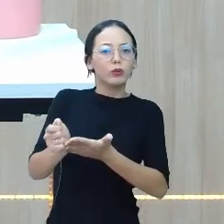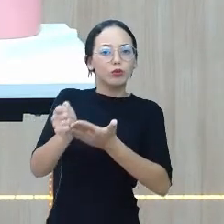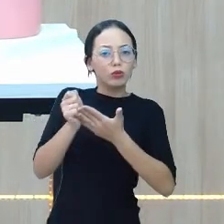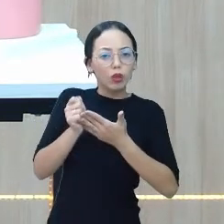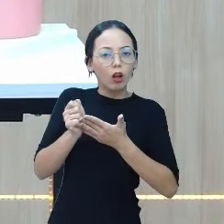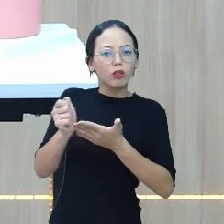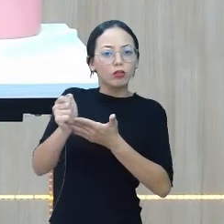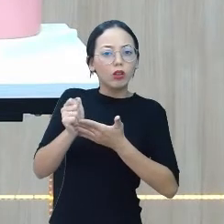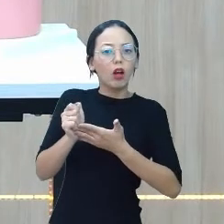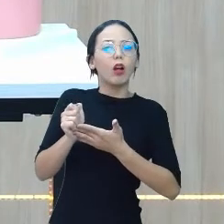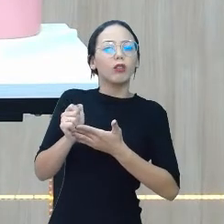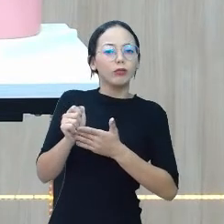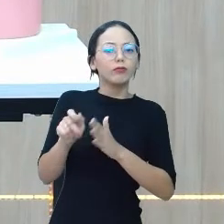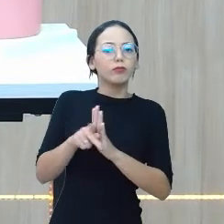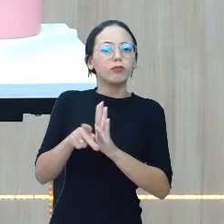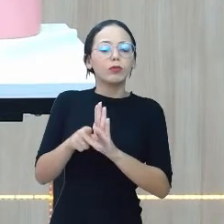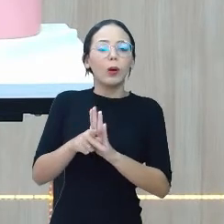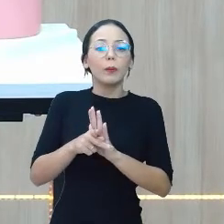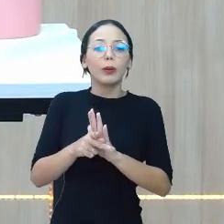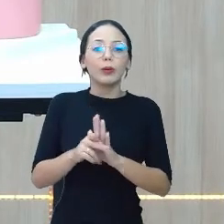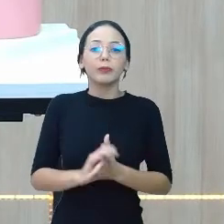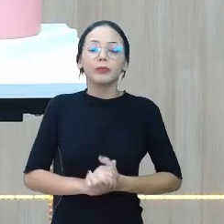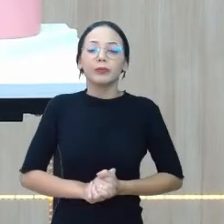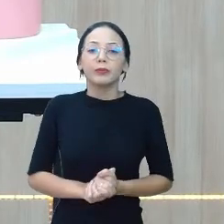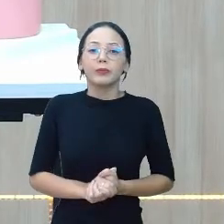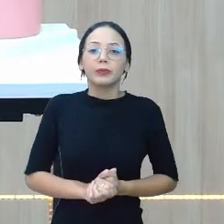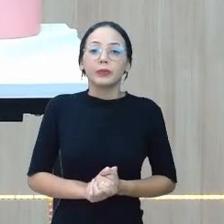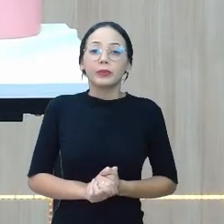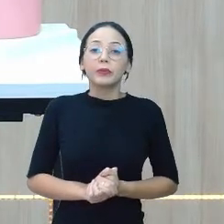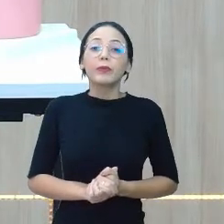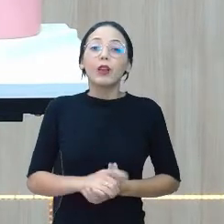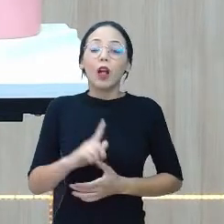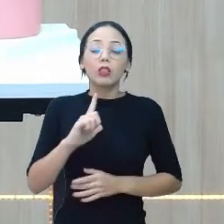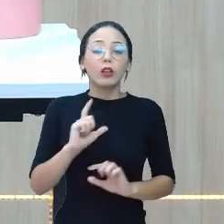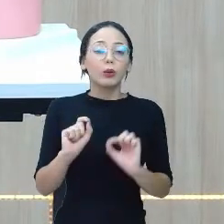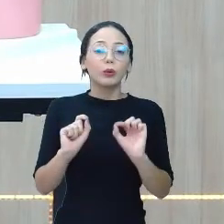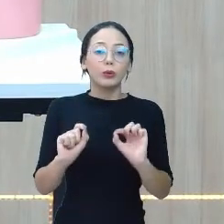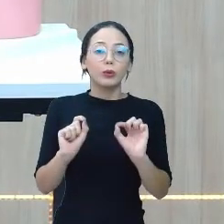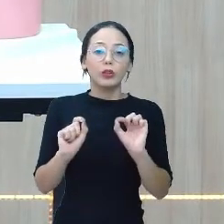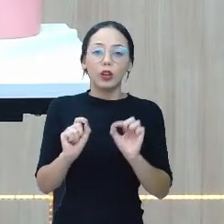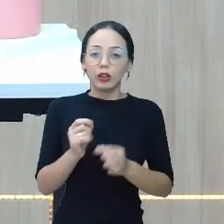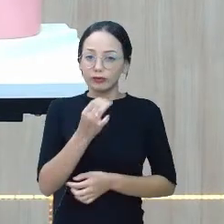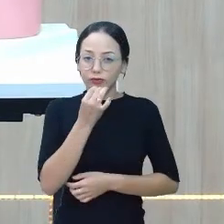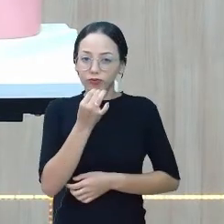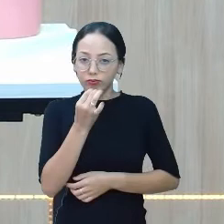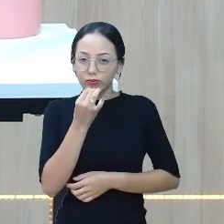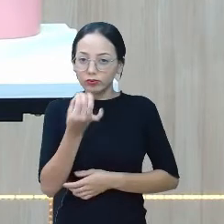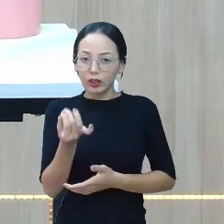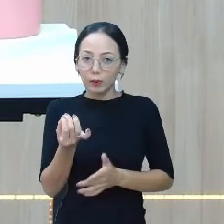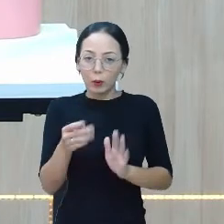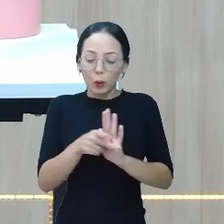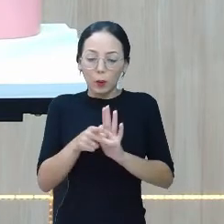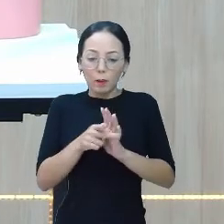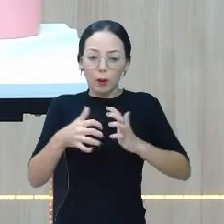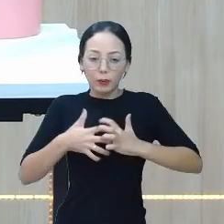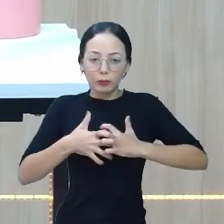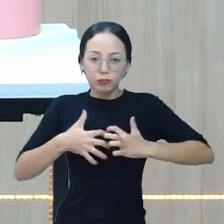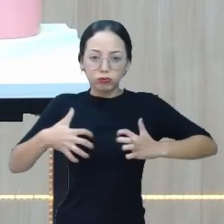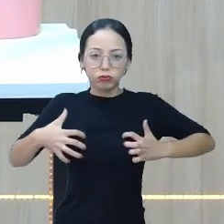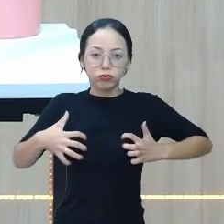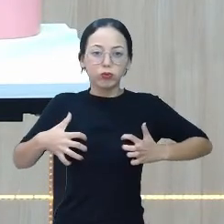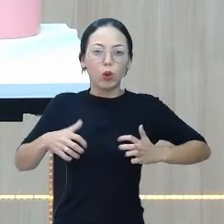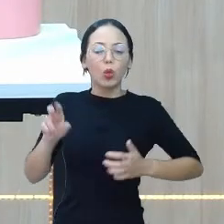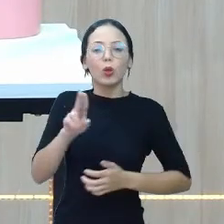encher e esvaziar. Não totalmente, ele fica com a questão aí de uma quantidade que a gente vai